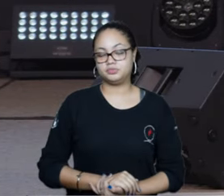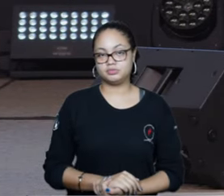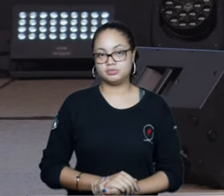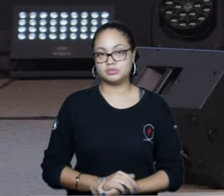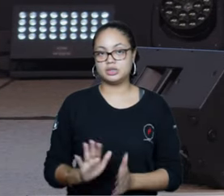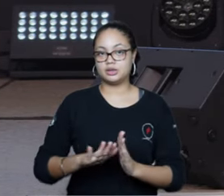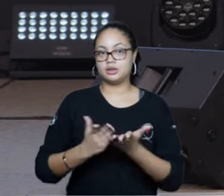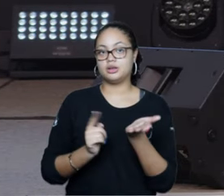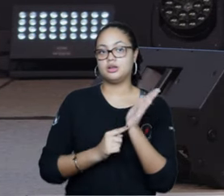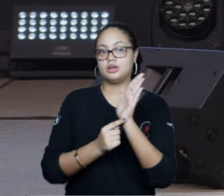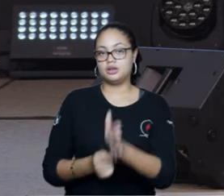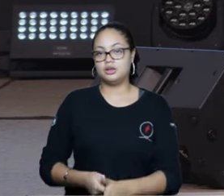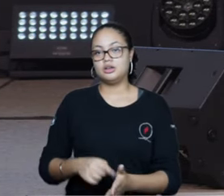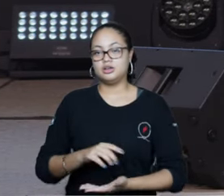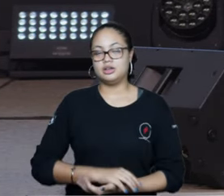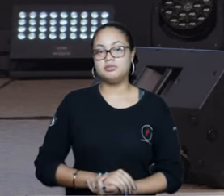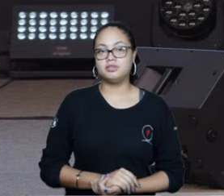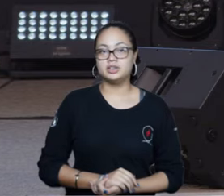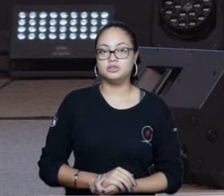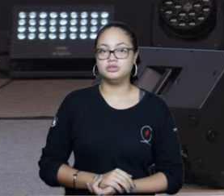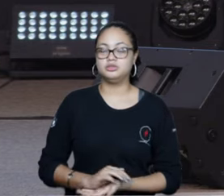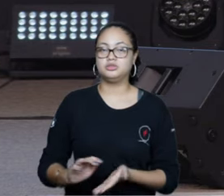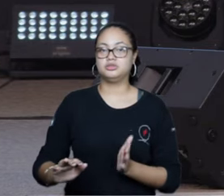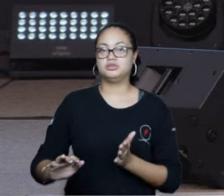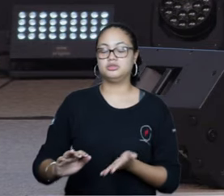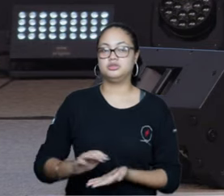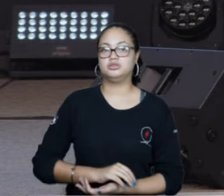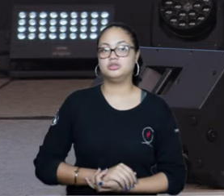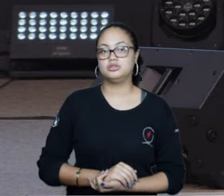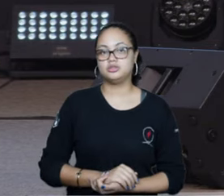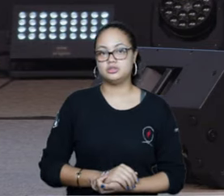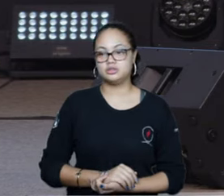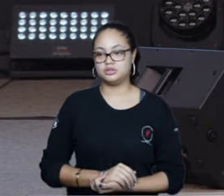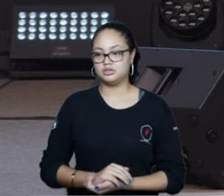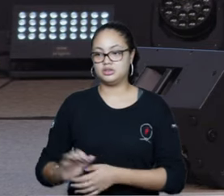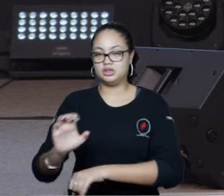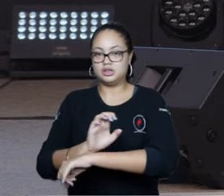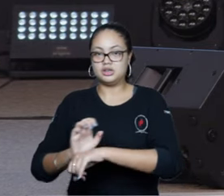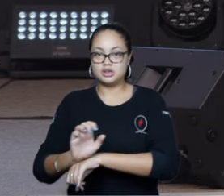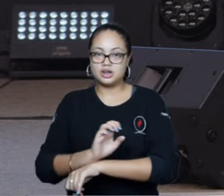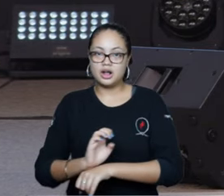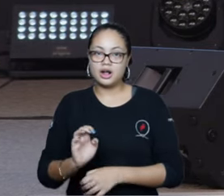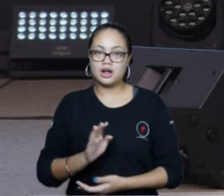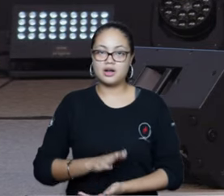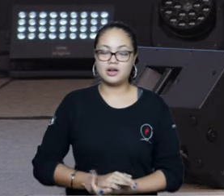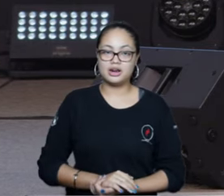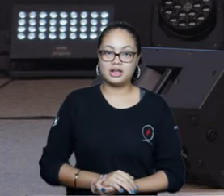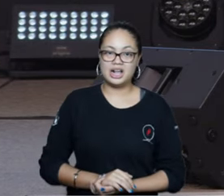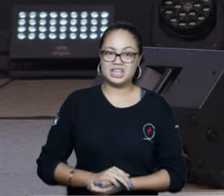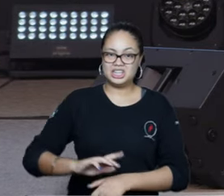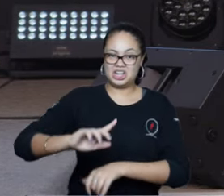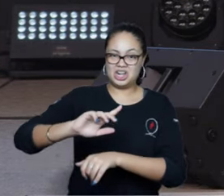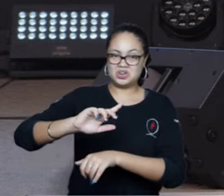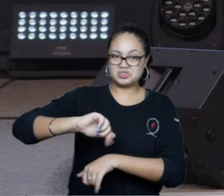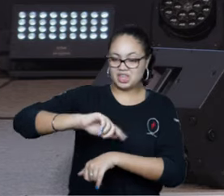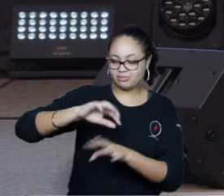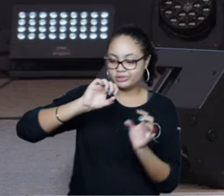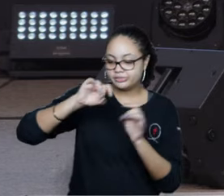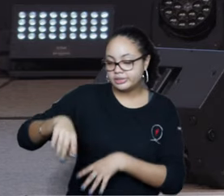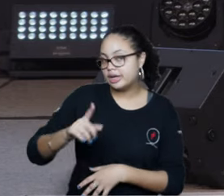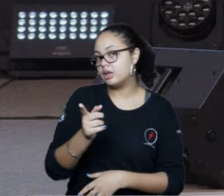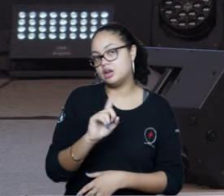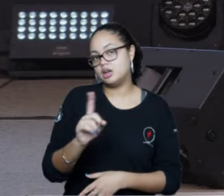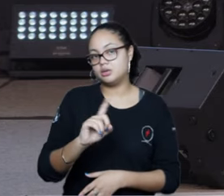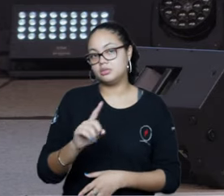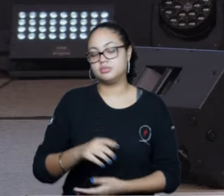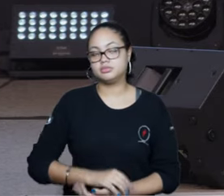e a Bíblia diz em Efésios 5:16 remindo o tempo porque os dias são maus não jogando o tempo fora meu irmão eu vou dizer